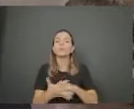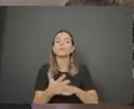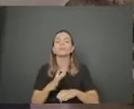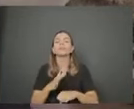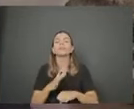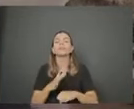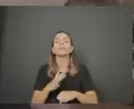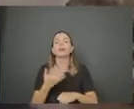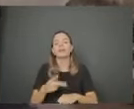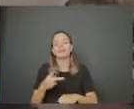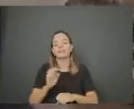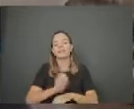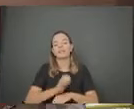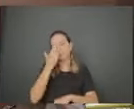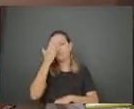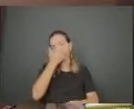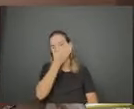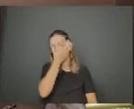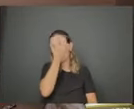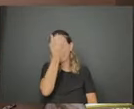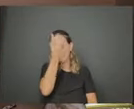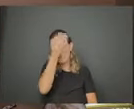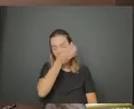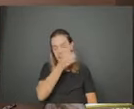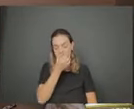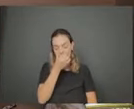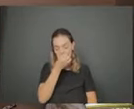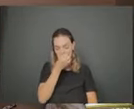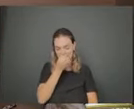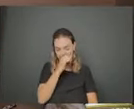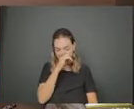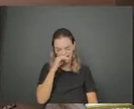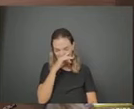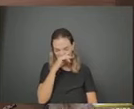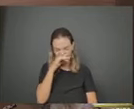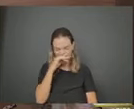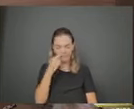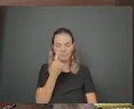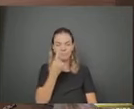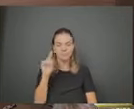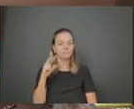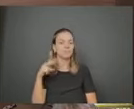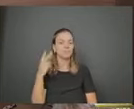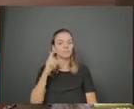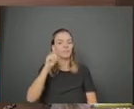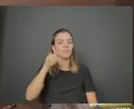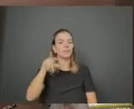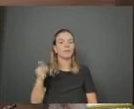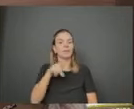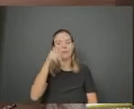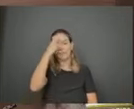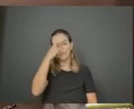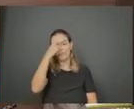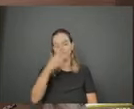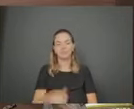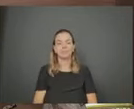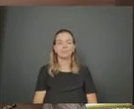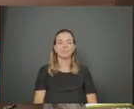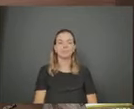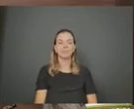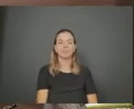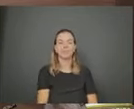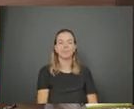nosso Estado. Obrigado, presidente. Obrigado, vereador Leônidas. Último vereador do bloco, vereador professor Euler. Muito obrigado, senhor